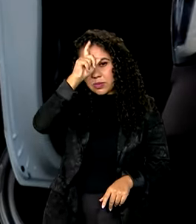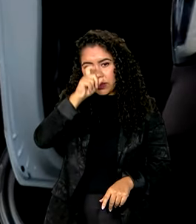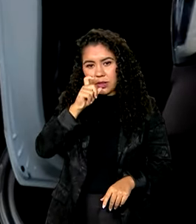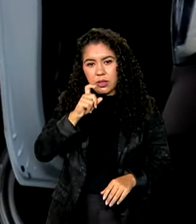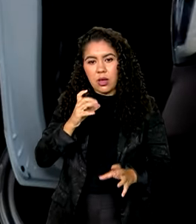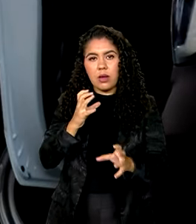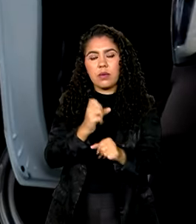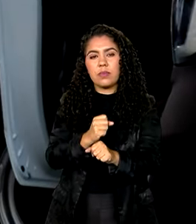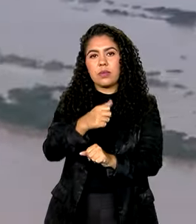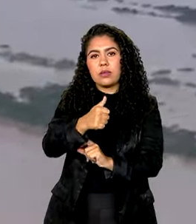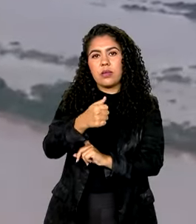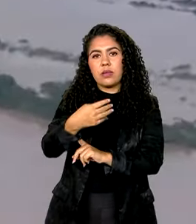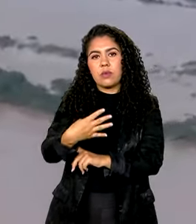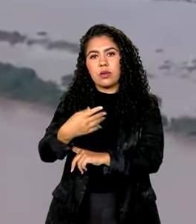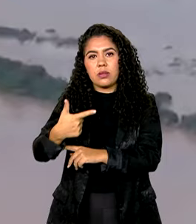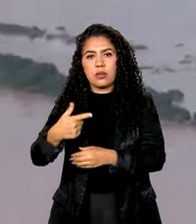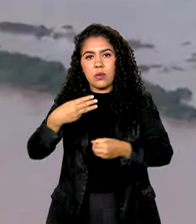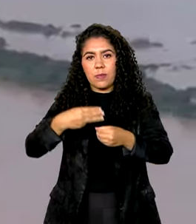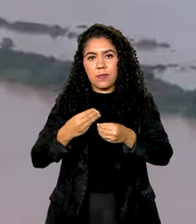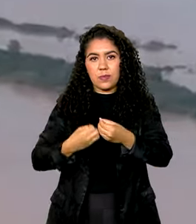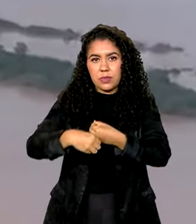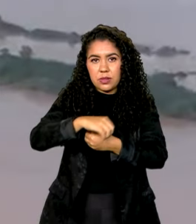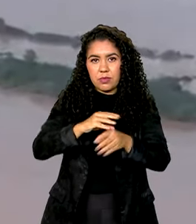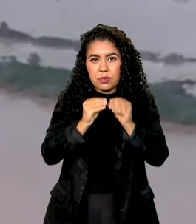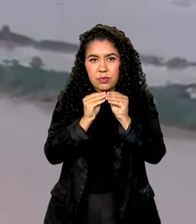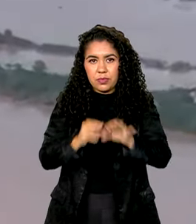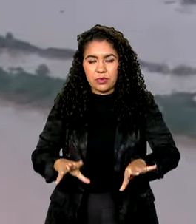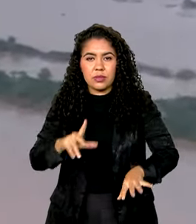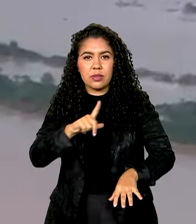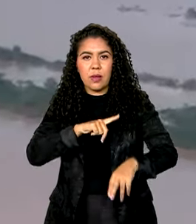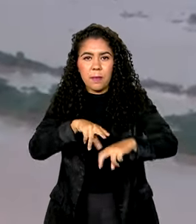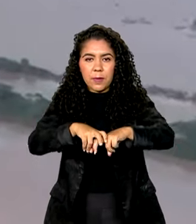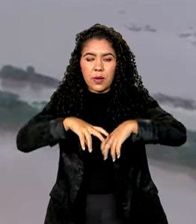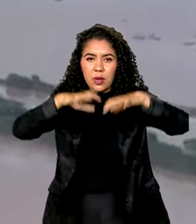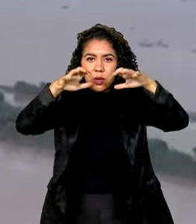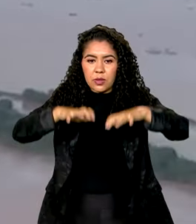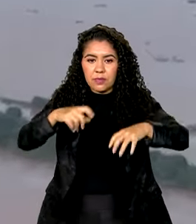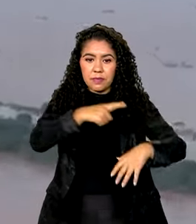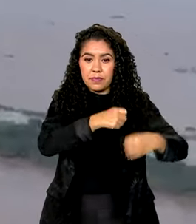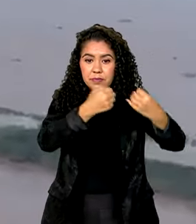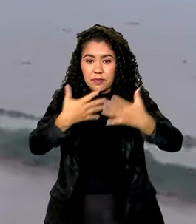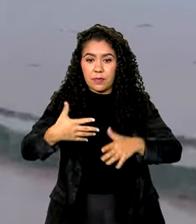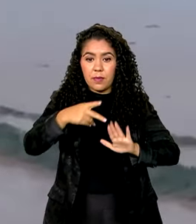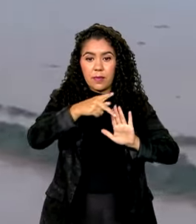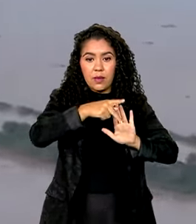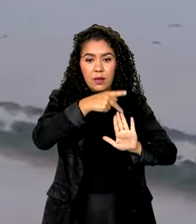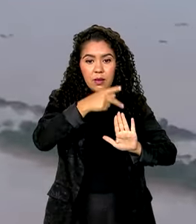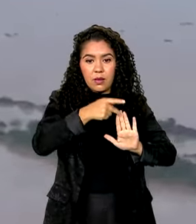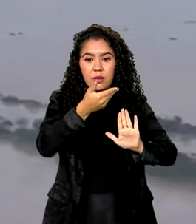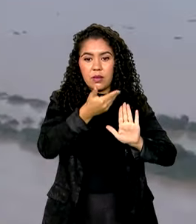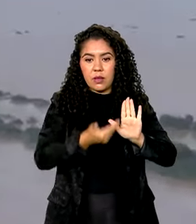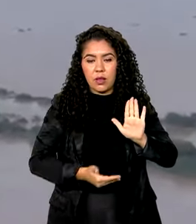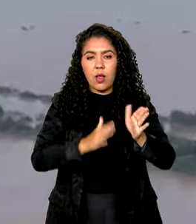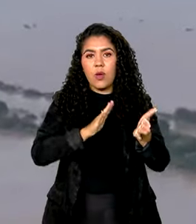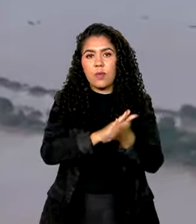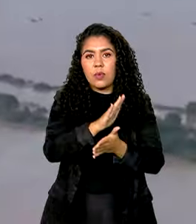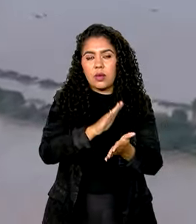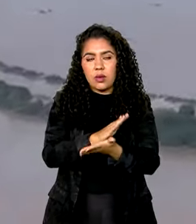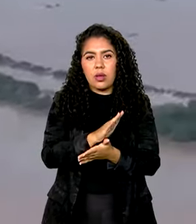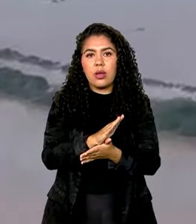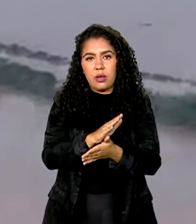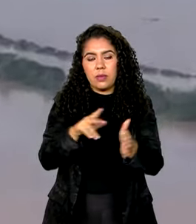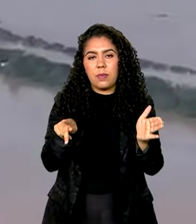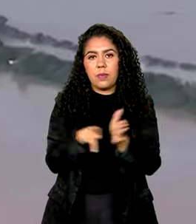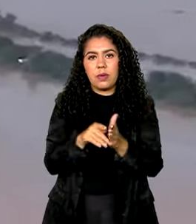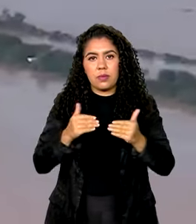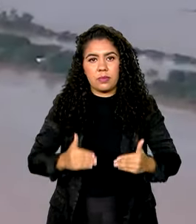municípios afetados. Na última semana, o Ministério da Saúde publicou uma portaria autorizando o repasse de 32